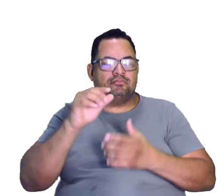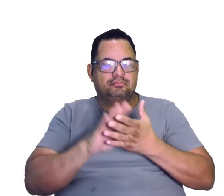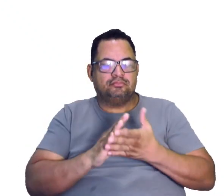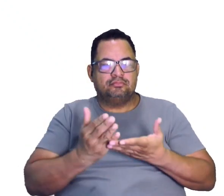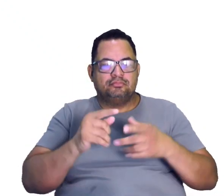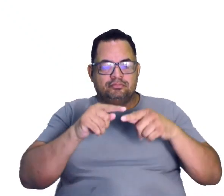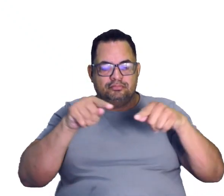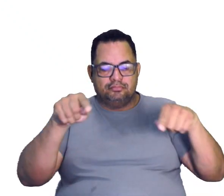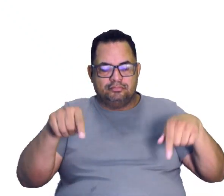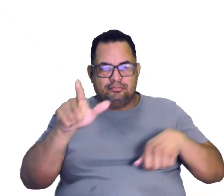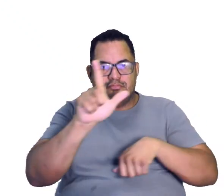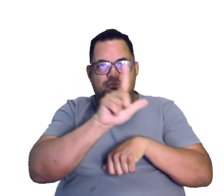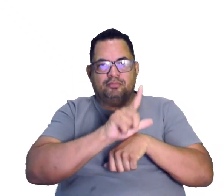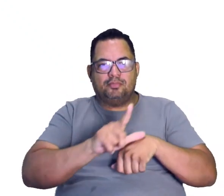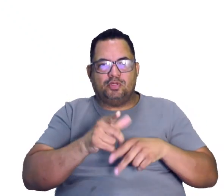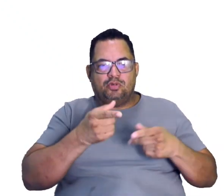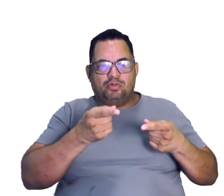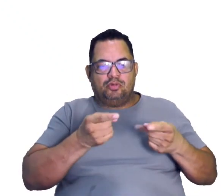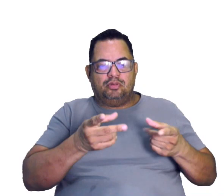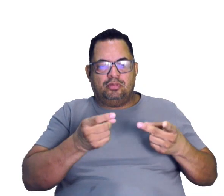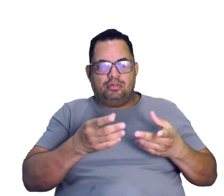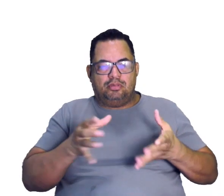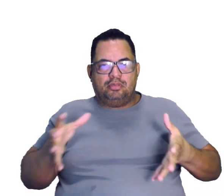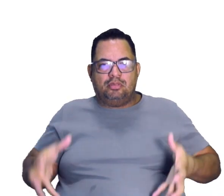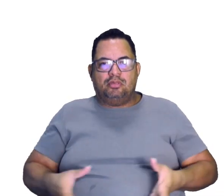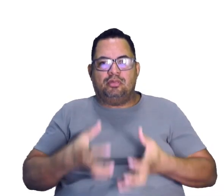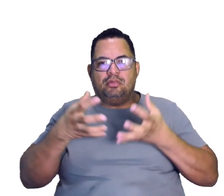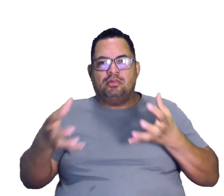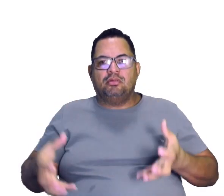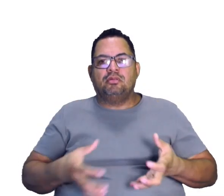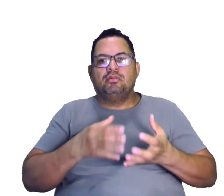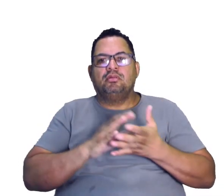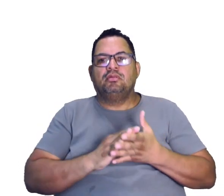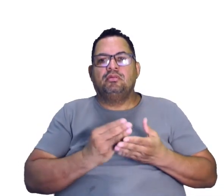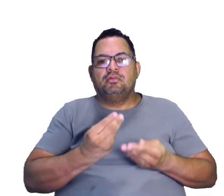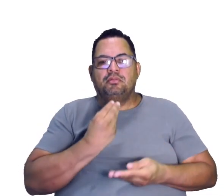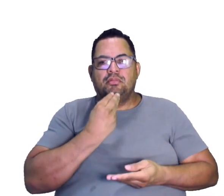verdurão fez um pedido de